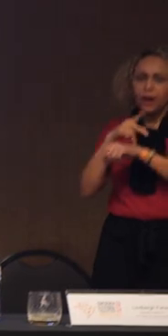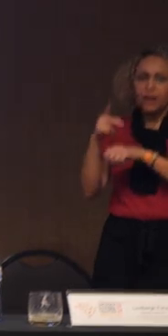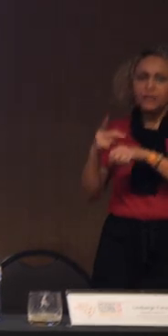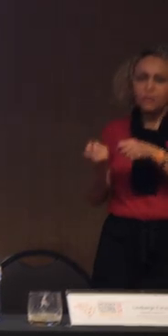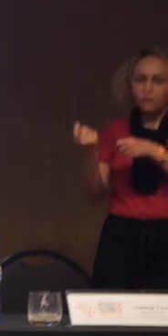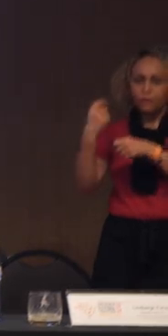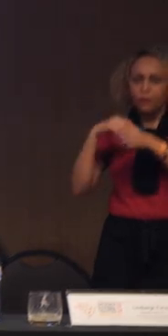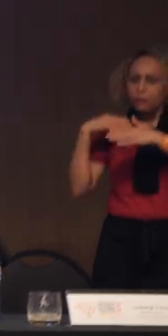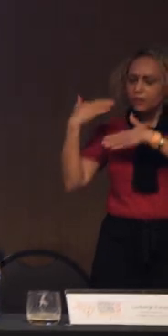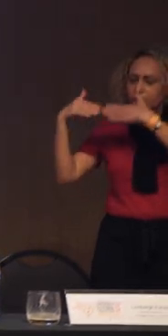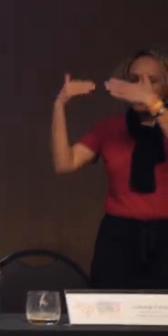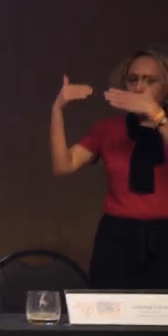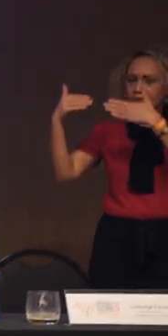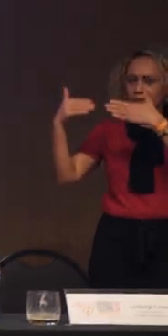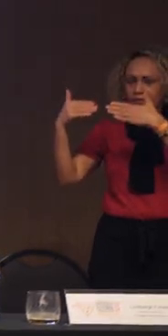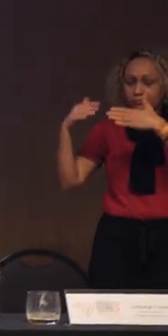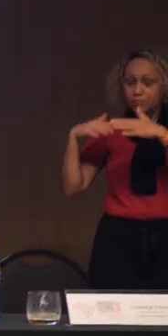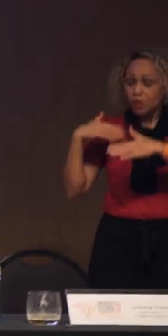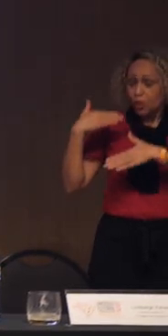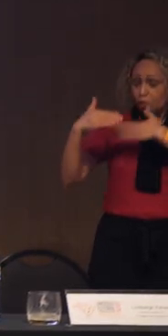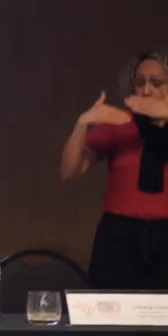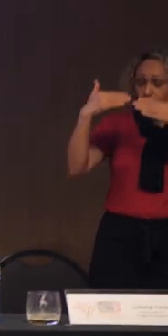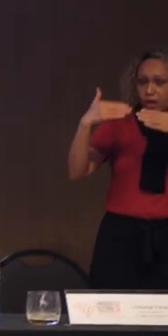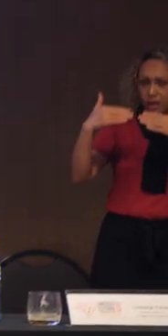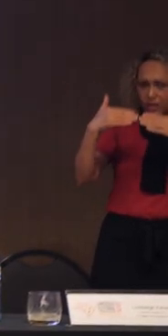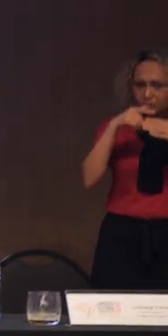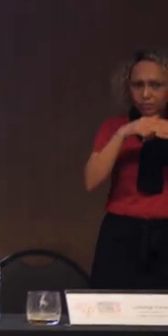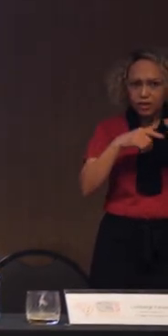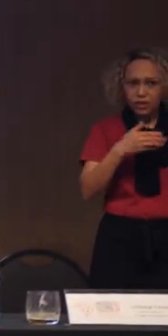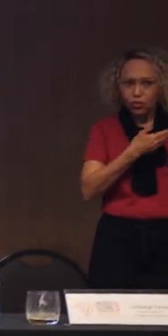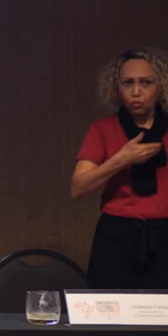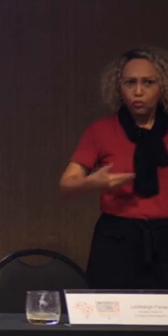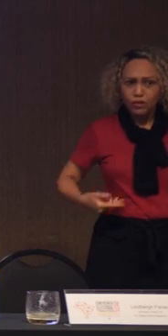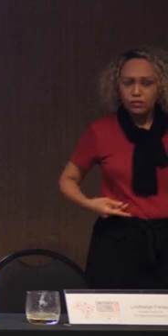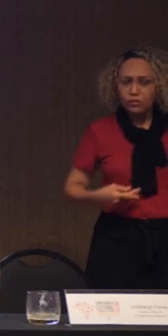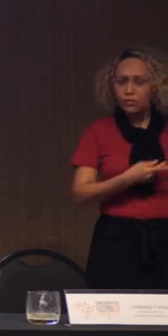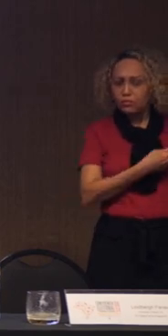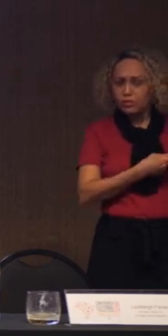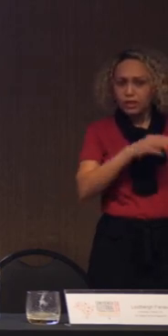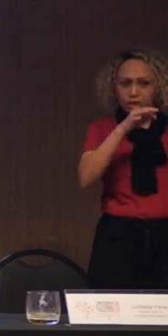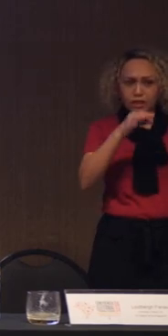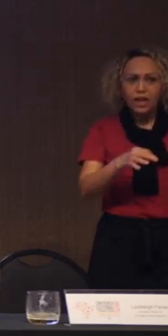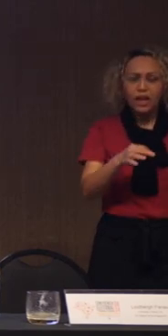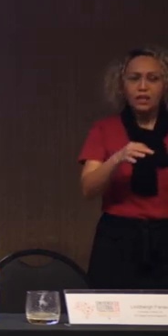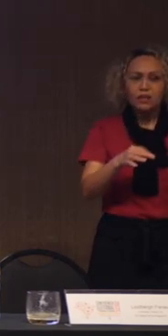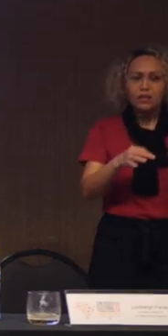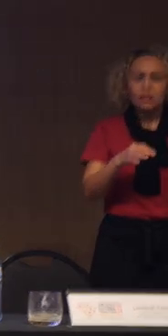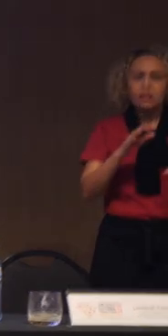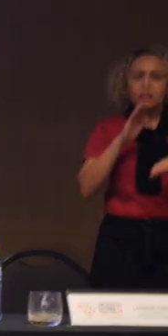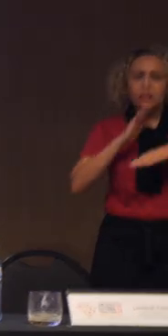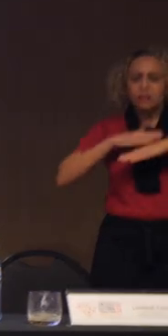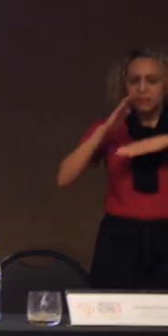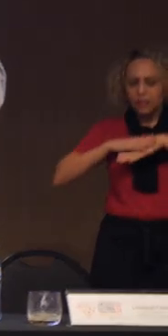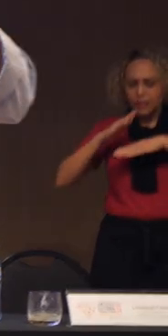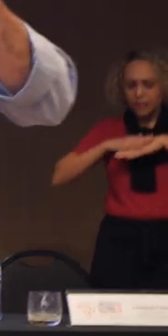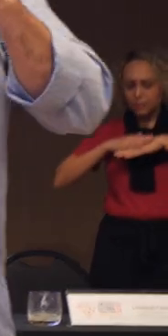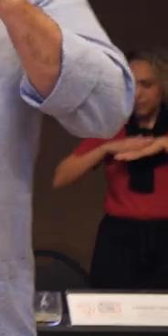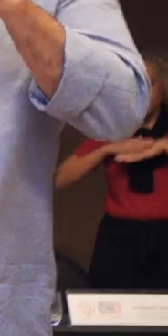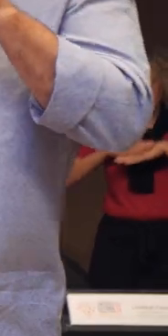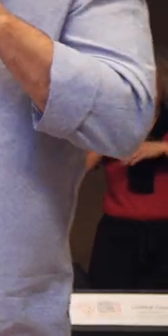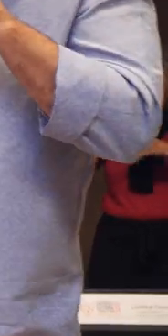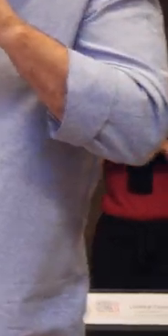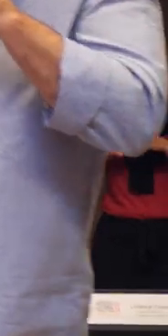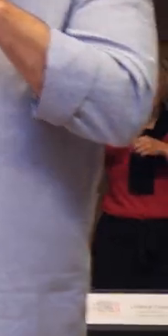para que esse governo dê certo, para que o nosso projeto continue dando certo, está na minha, está na sua